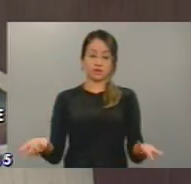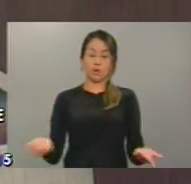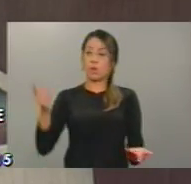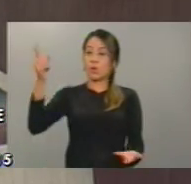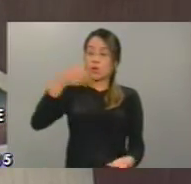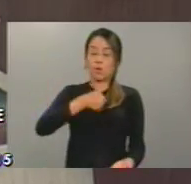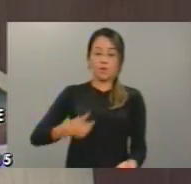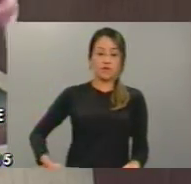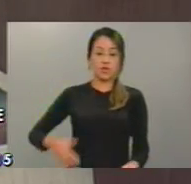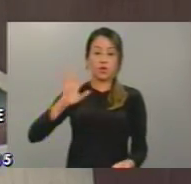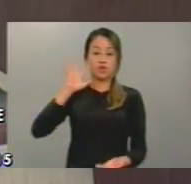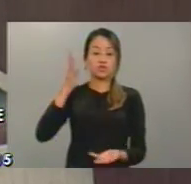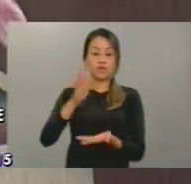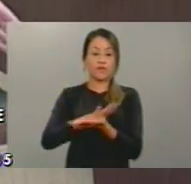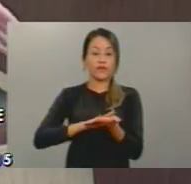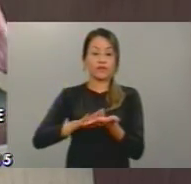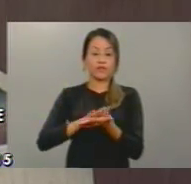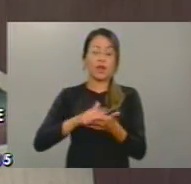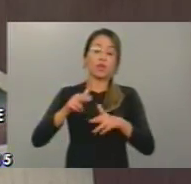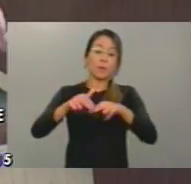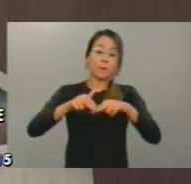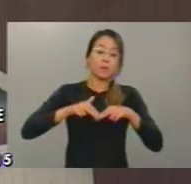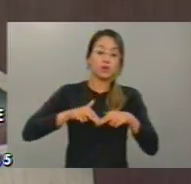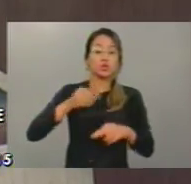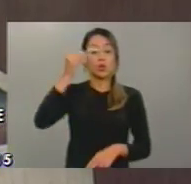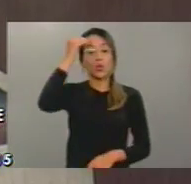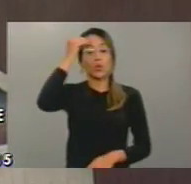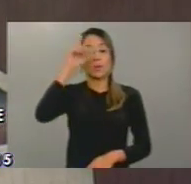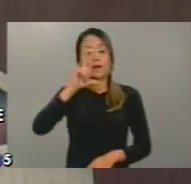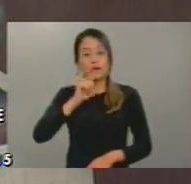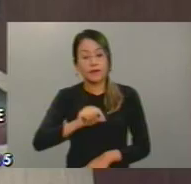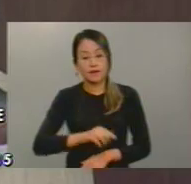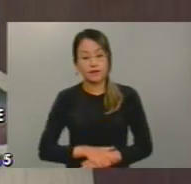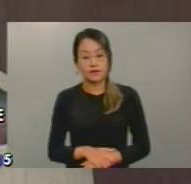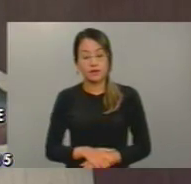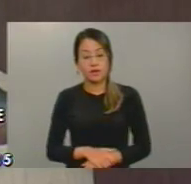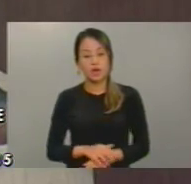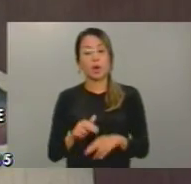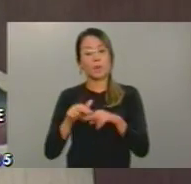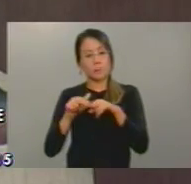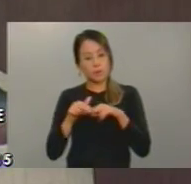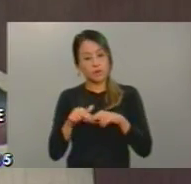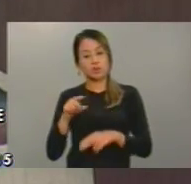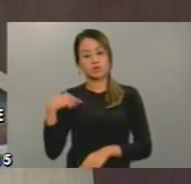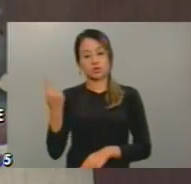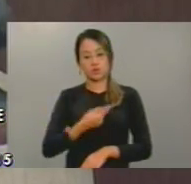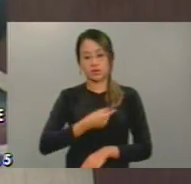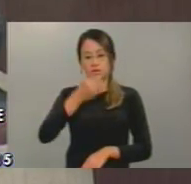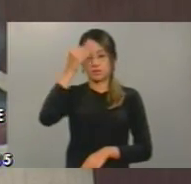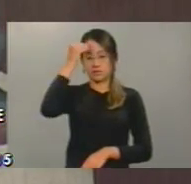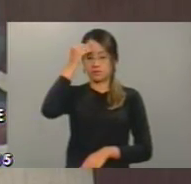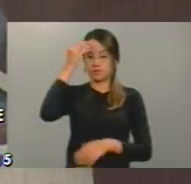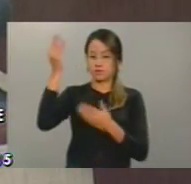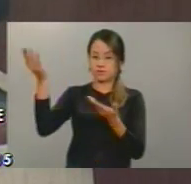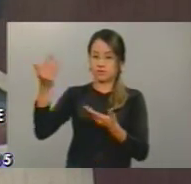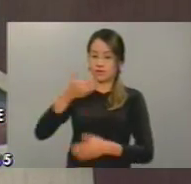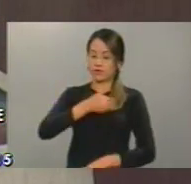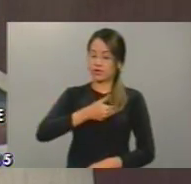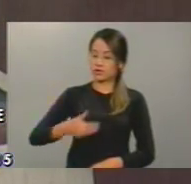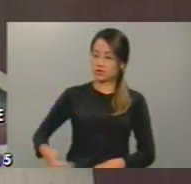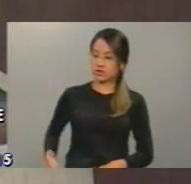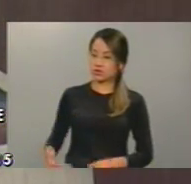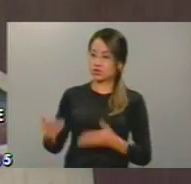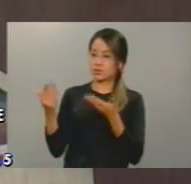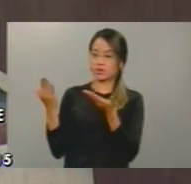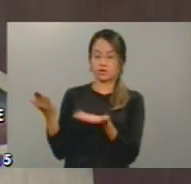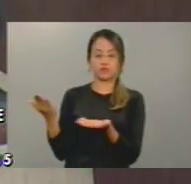Indiscutivelmente, houve desprezo e irresponsabilidade da gestão do governo do Estado do Ceará para esse tema, para a